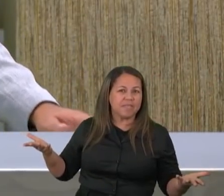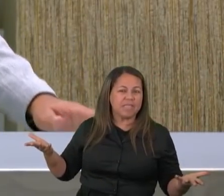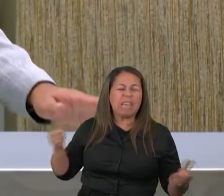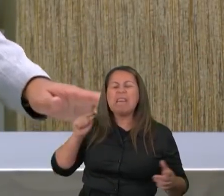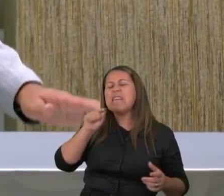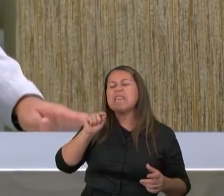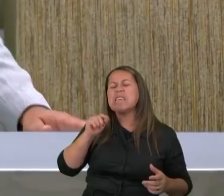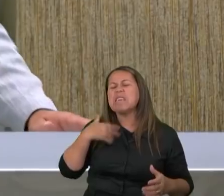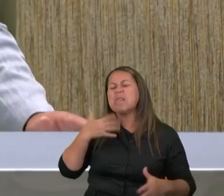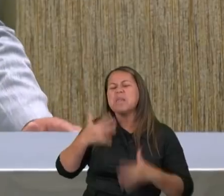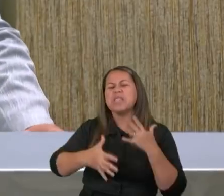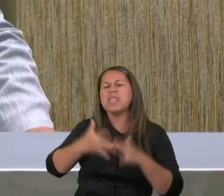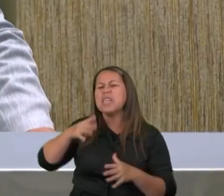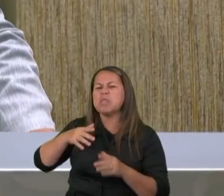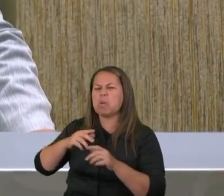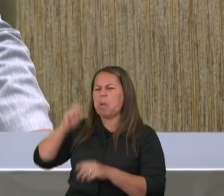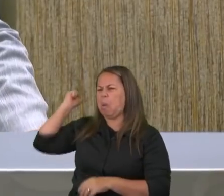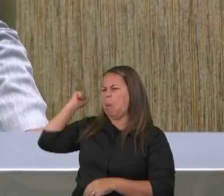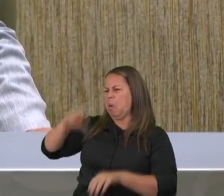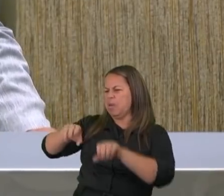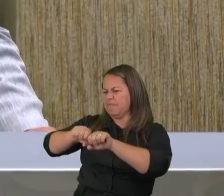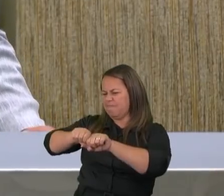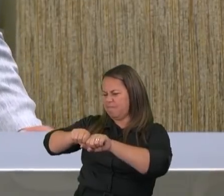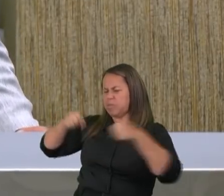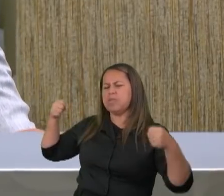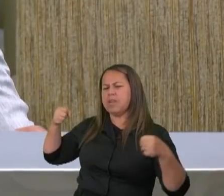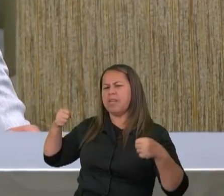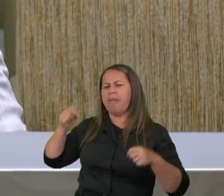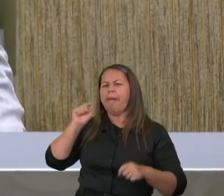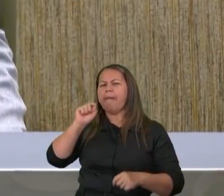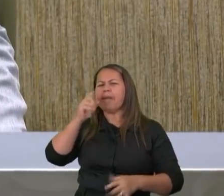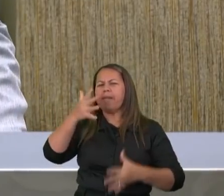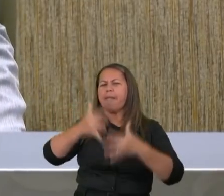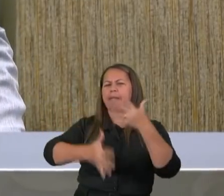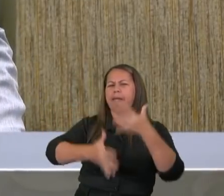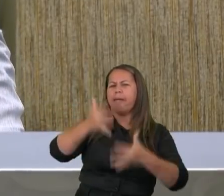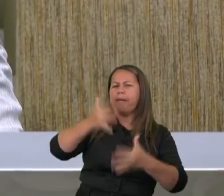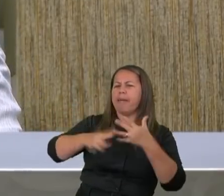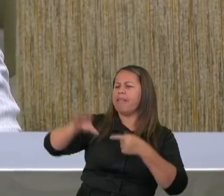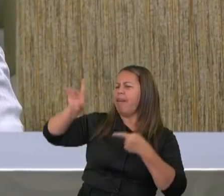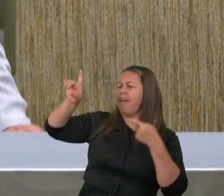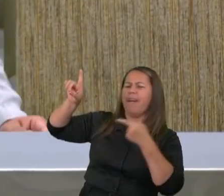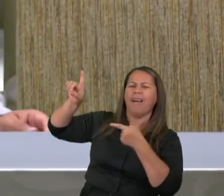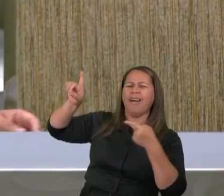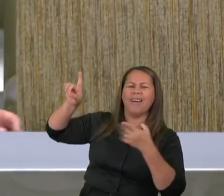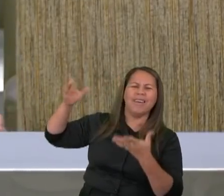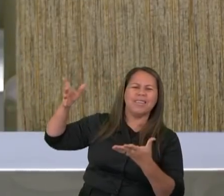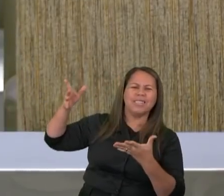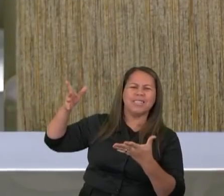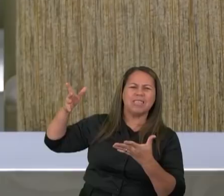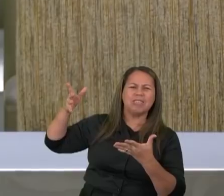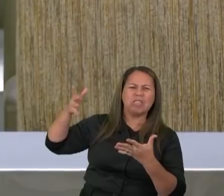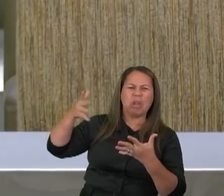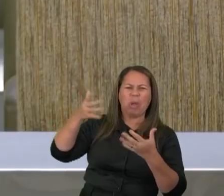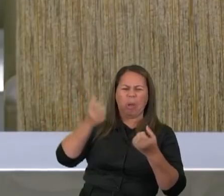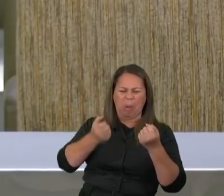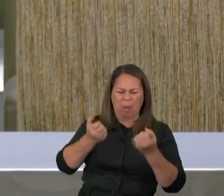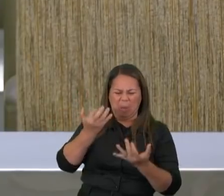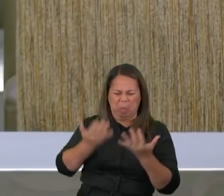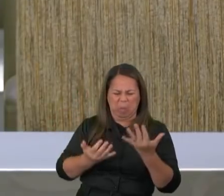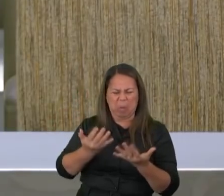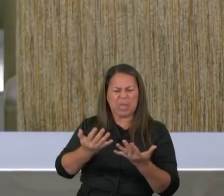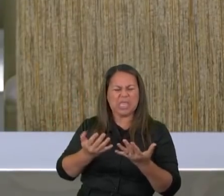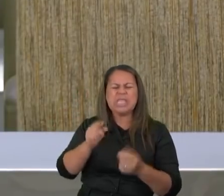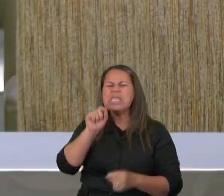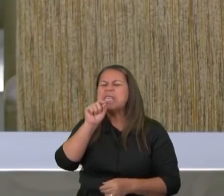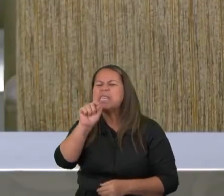lança? Quem impede ele de queimar os carros no fogo? Quem pode impedir ele de dar livramento à tua família?